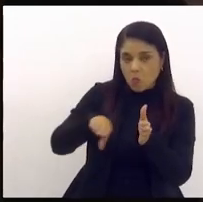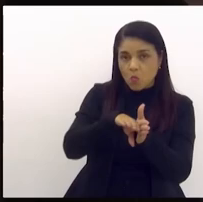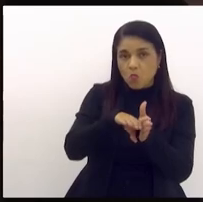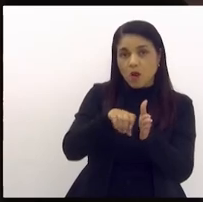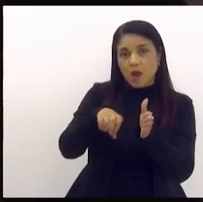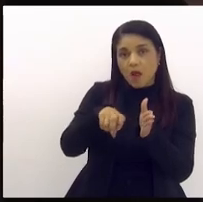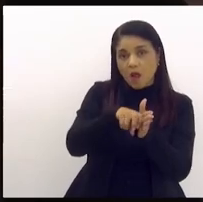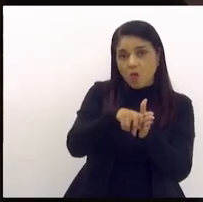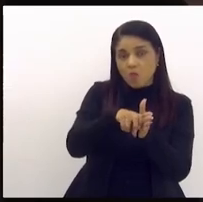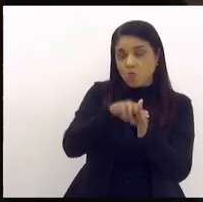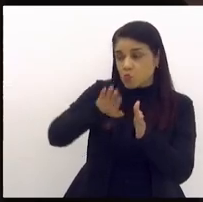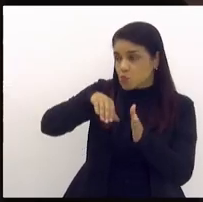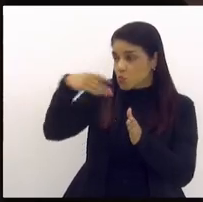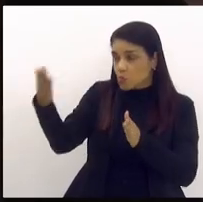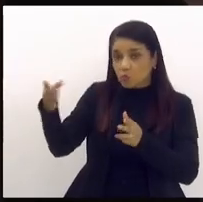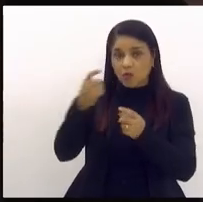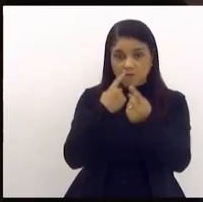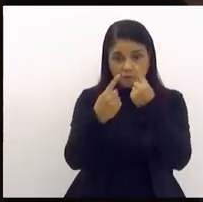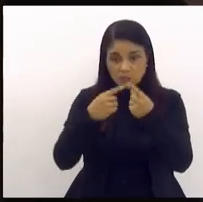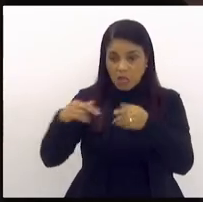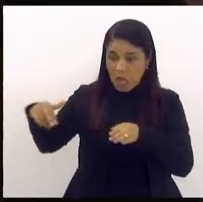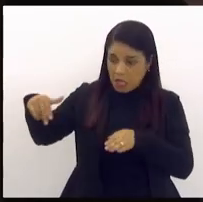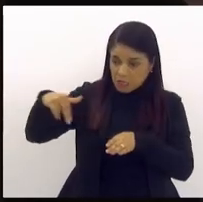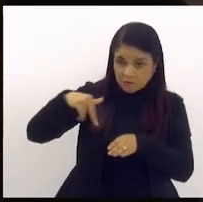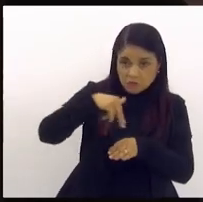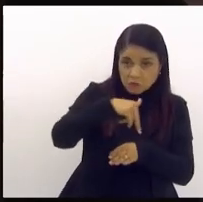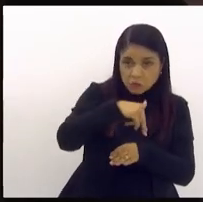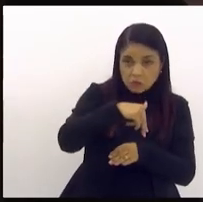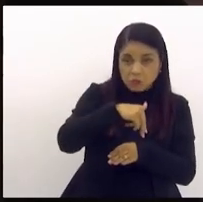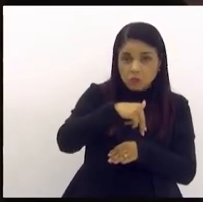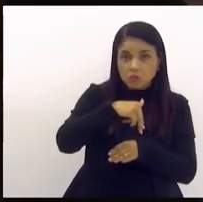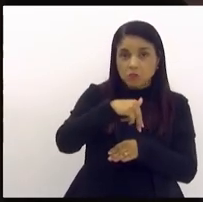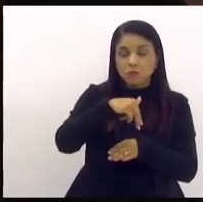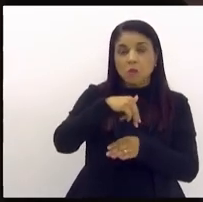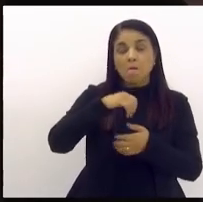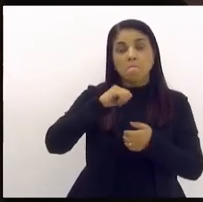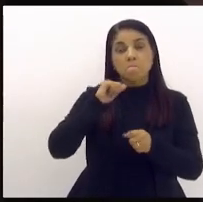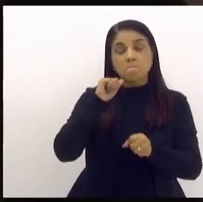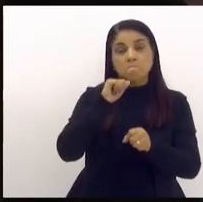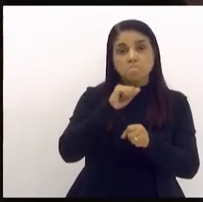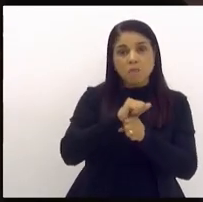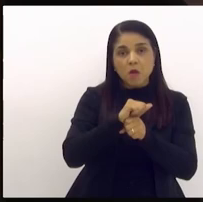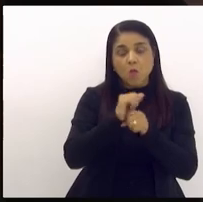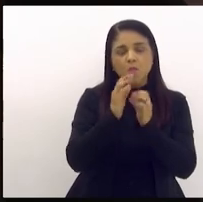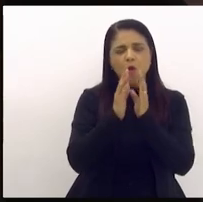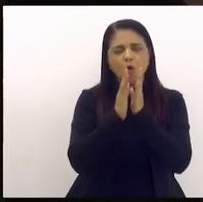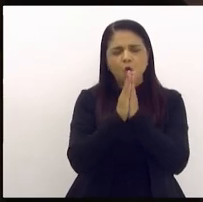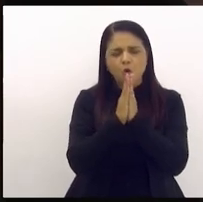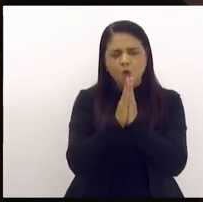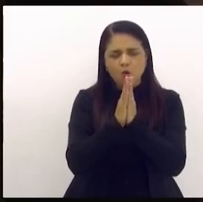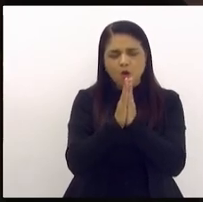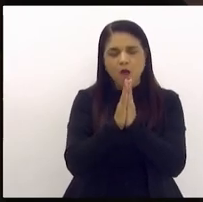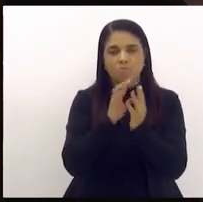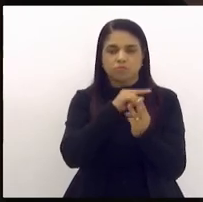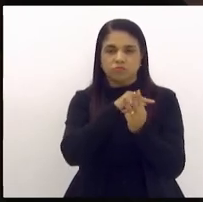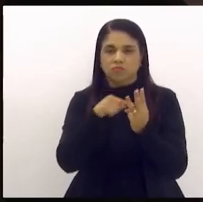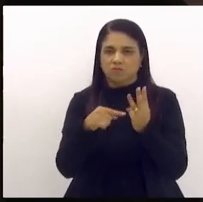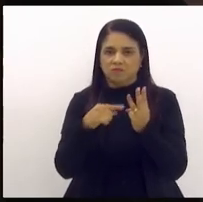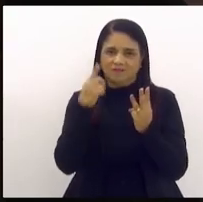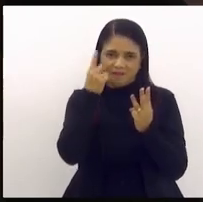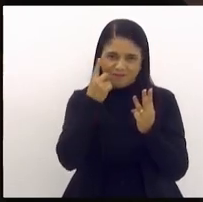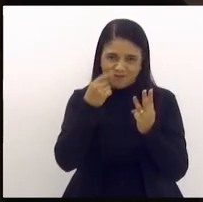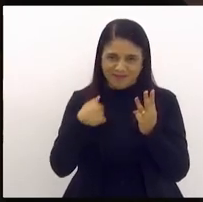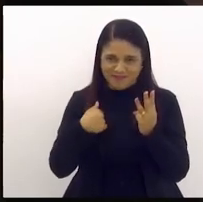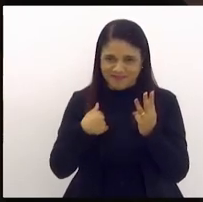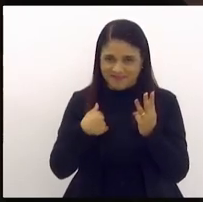outro lado da Avenida Brasil, atravessou a Avenida Brasil e parou, deputado Ottoni, para fazer uma oração conosco.